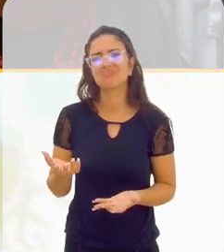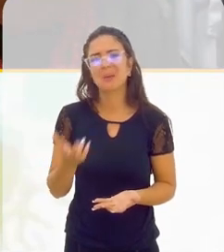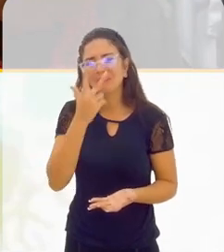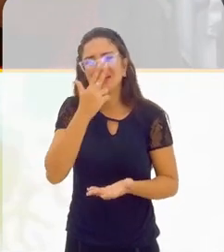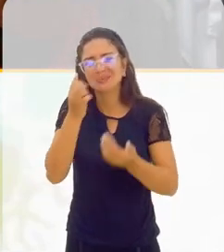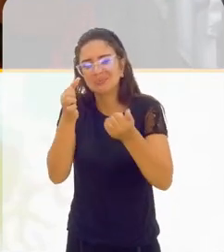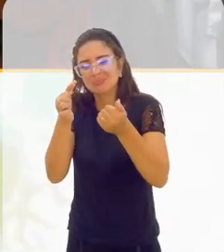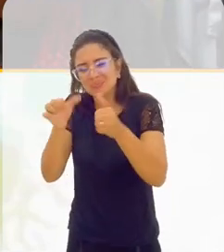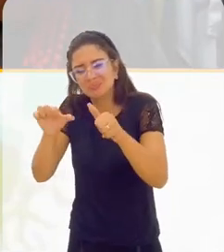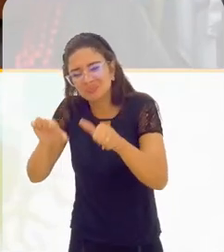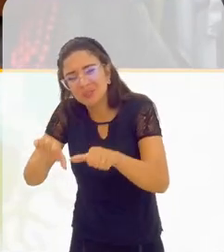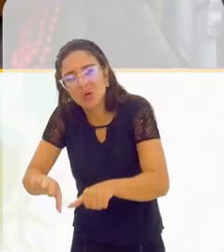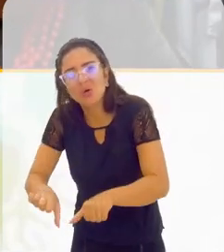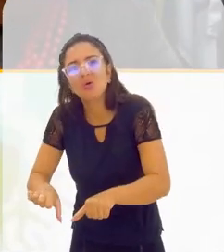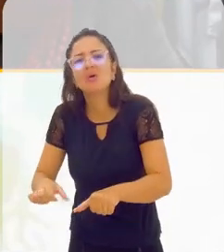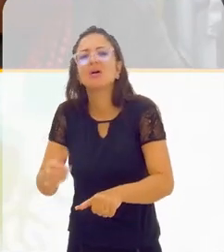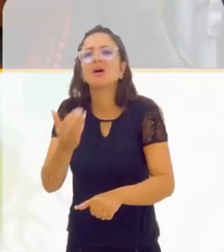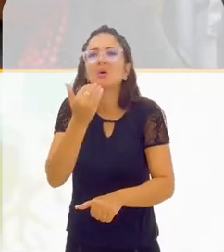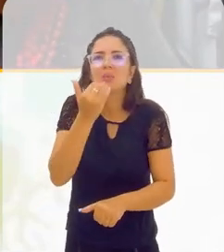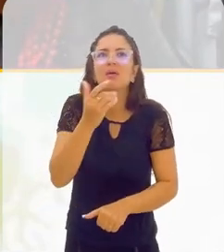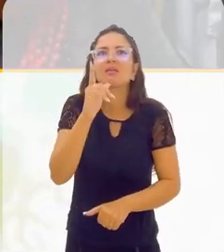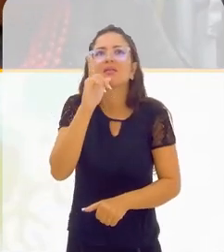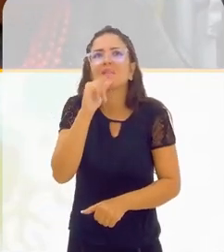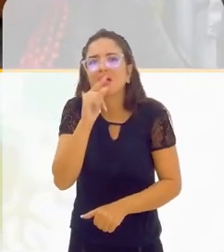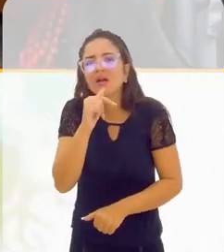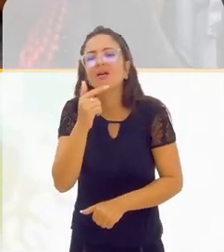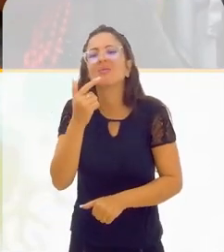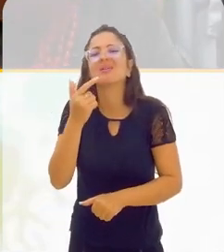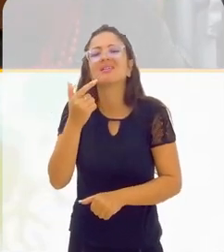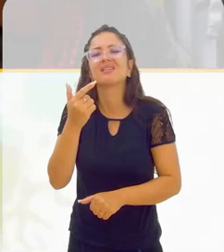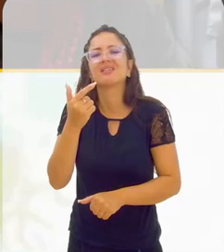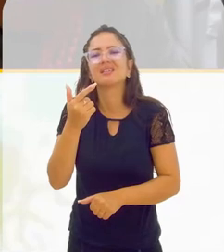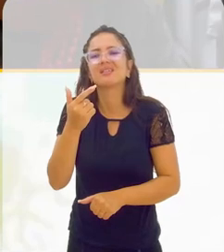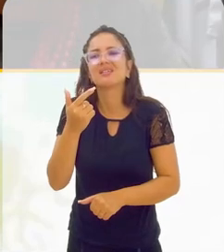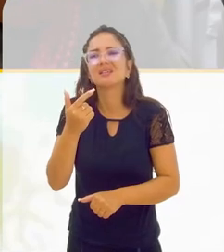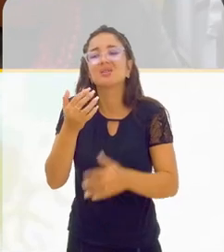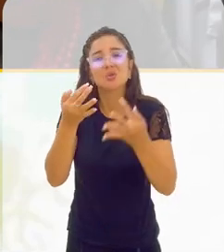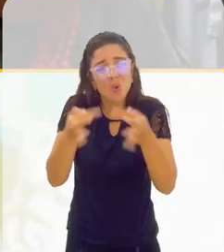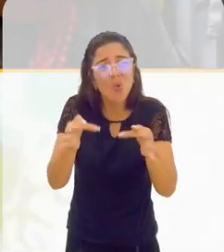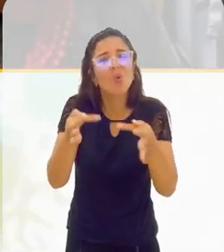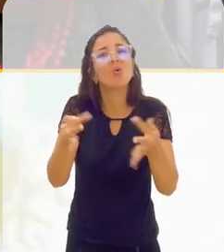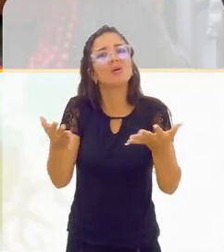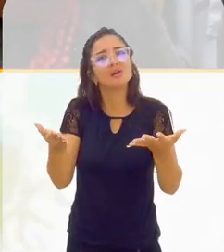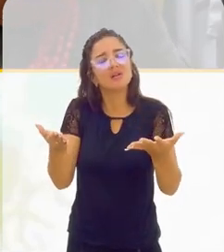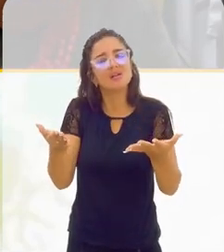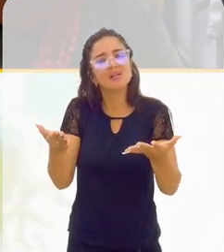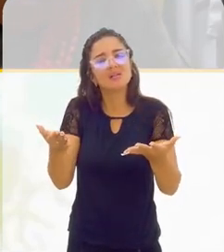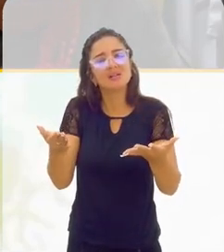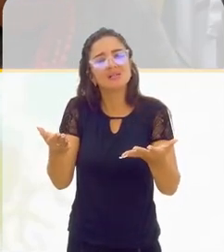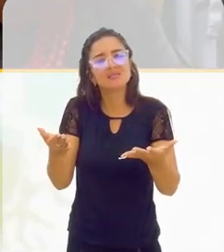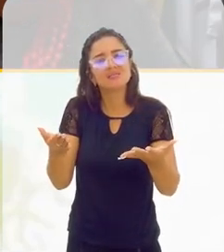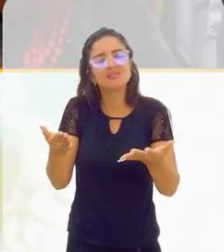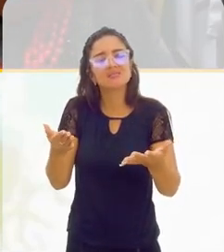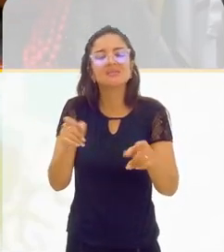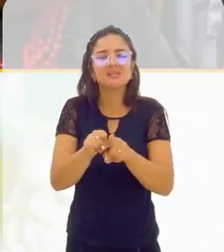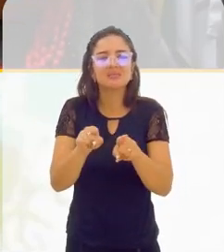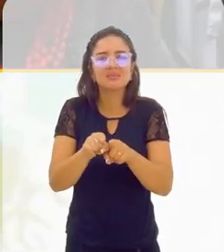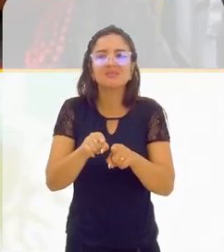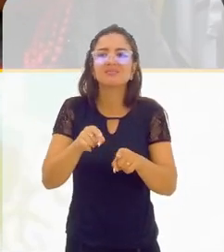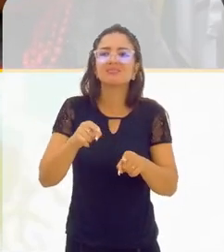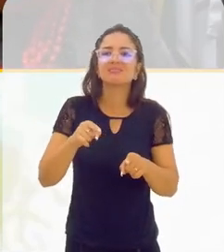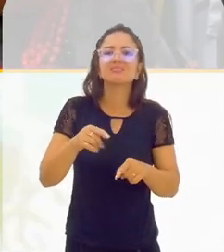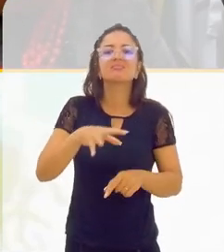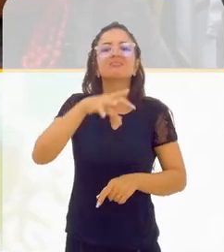que piorem né quer dizer comida água principalmente dor mobilização né